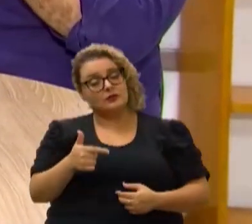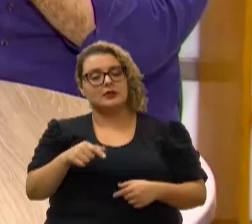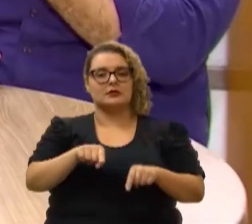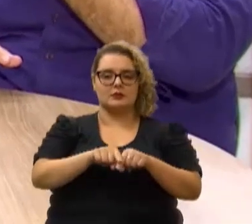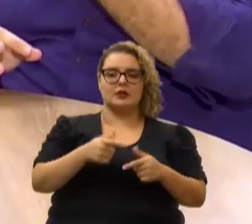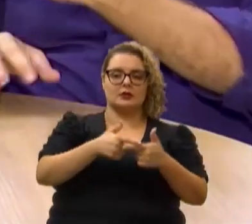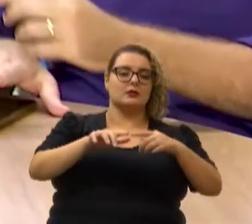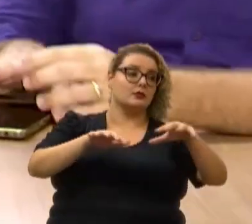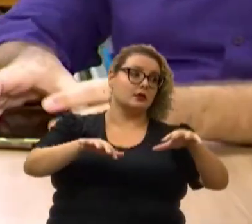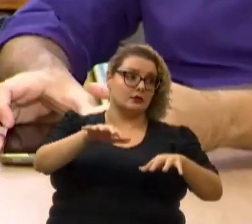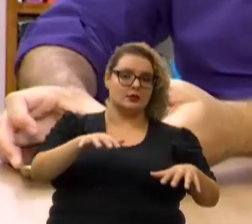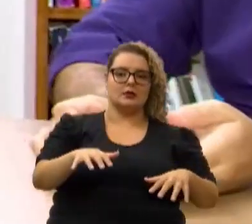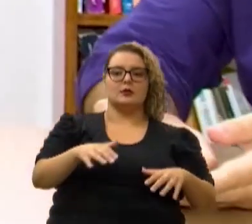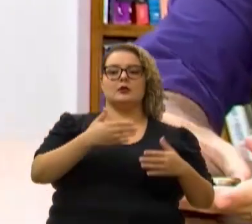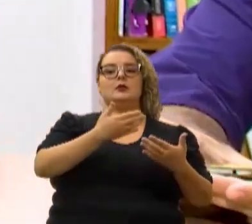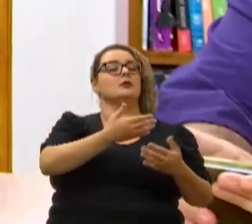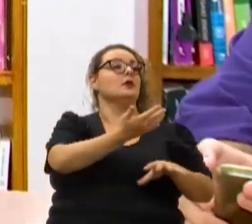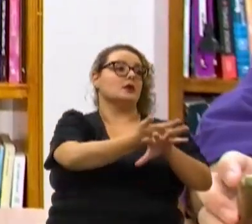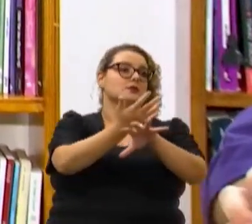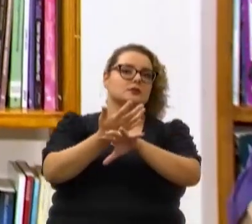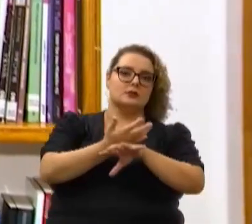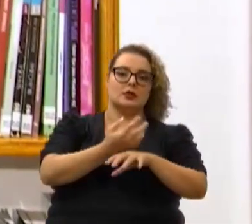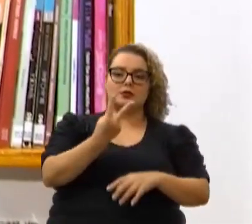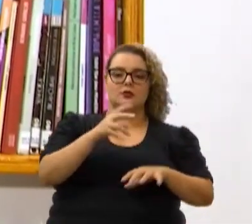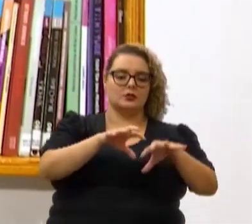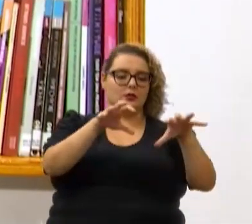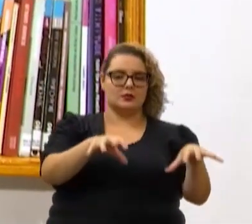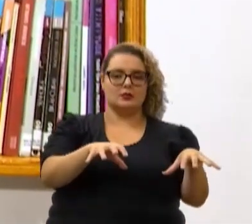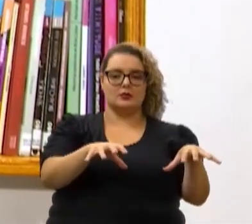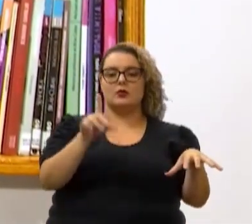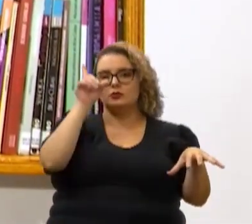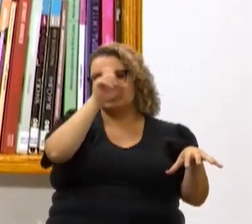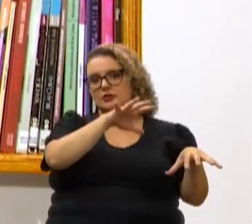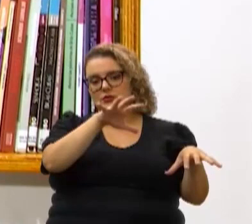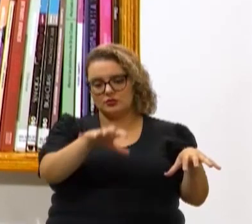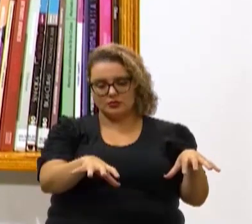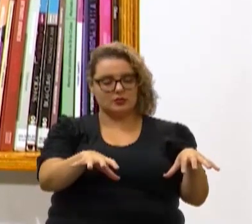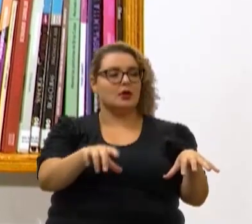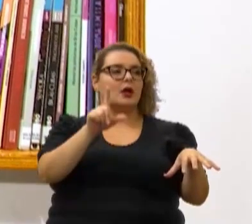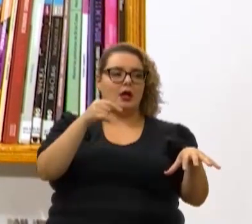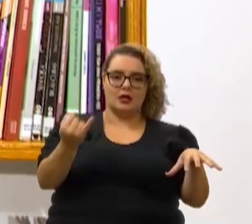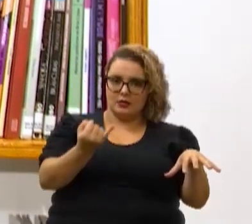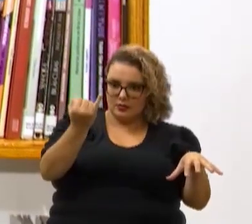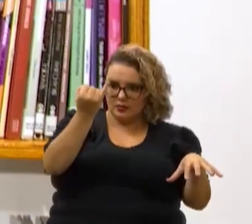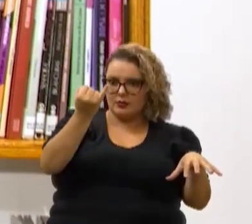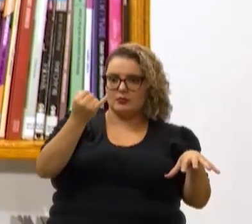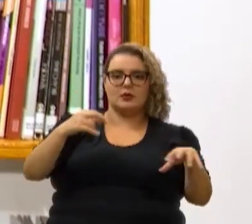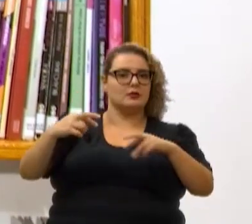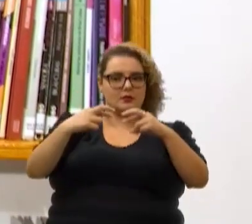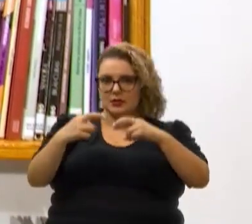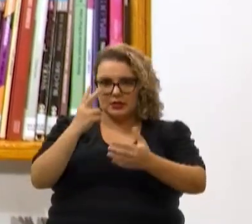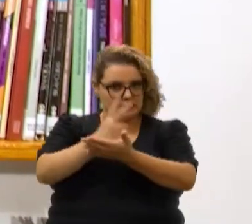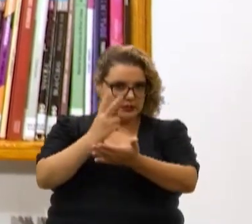de subdividir as matérias que são estudadas em dois grupos. O grupo das dificuldades, ele é muito importante de ser